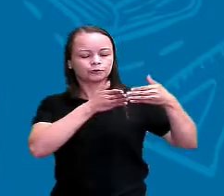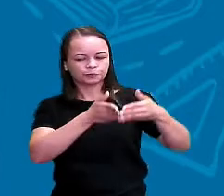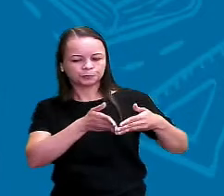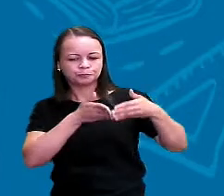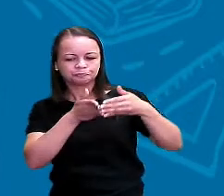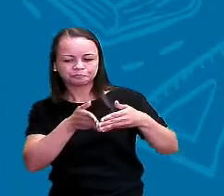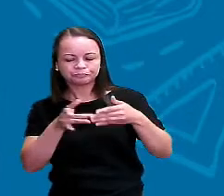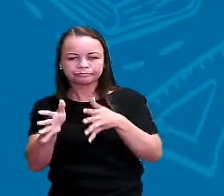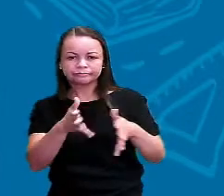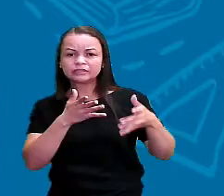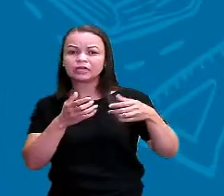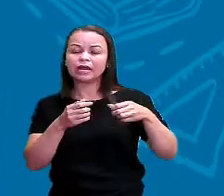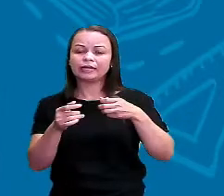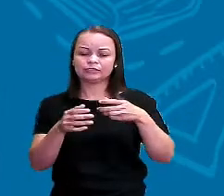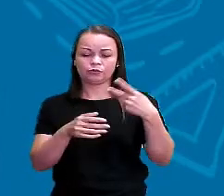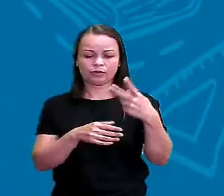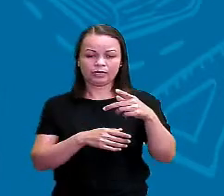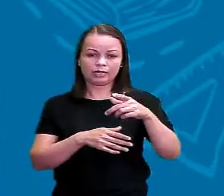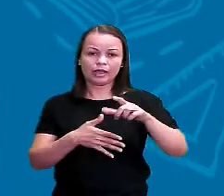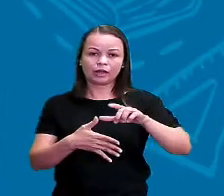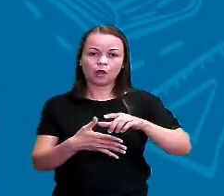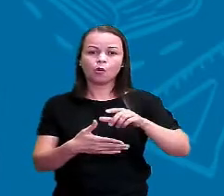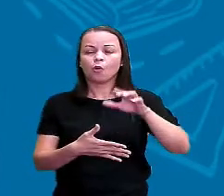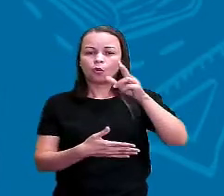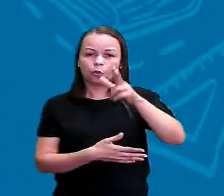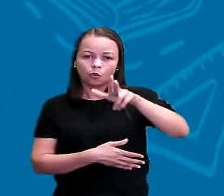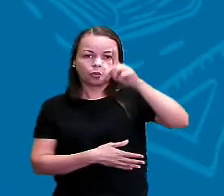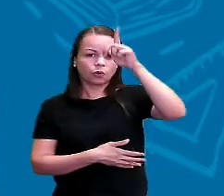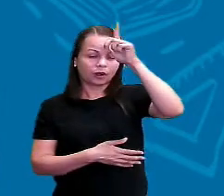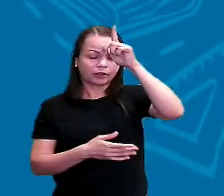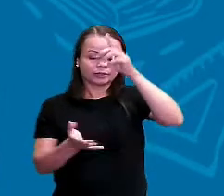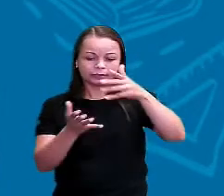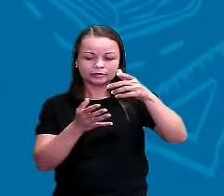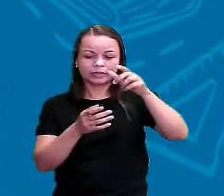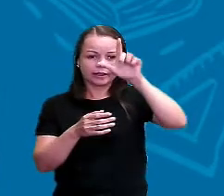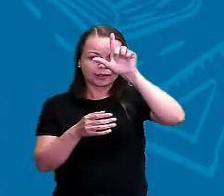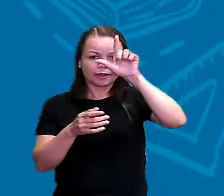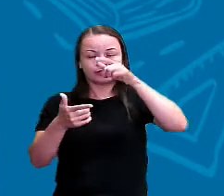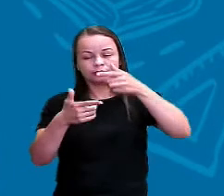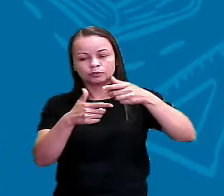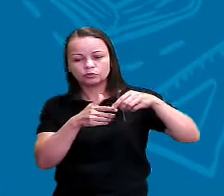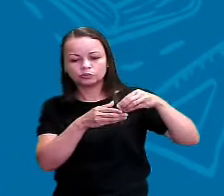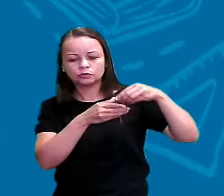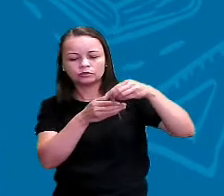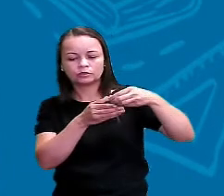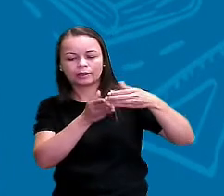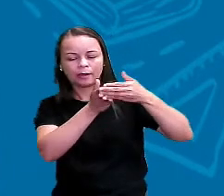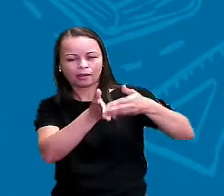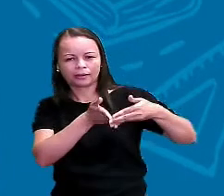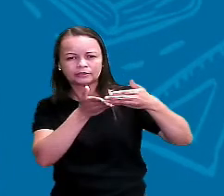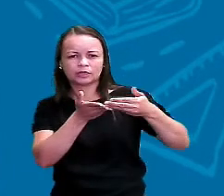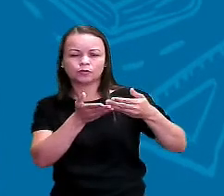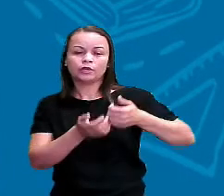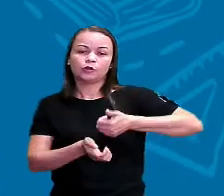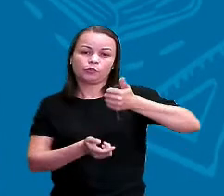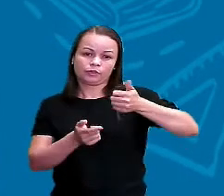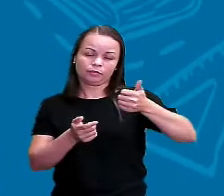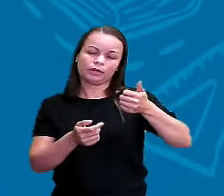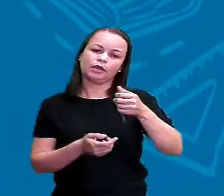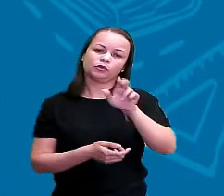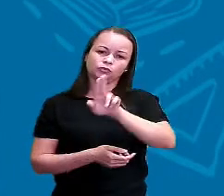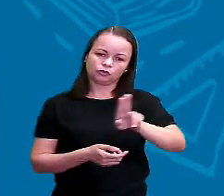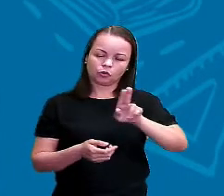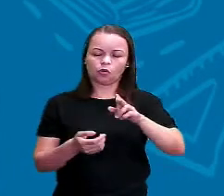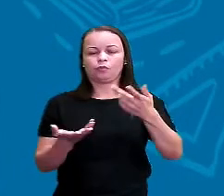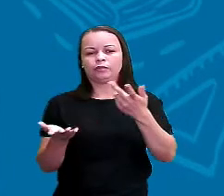13 embarcações. Chegaram no Brasil dia 22 de abril de 1500 e o primeiro nome do Brasil, como consta na